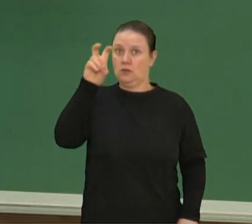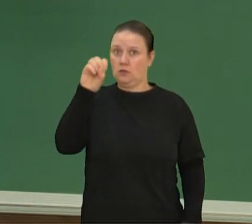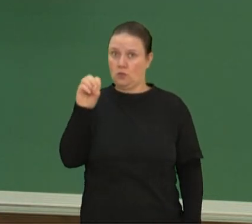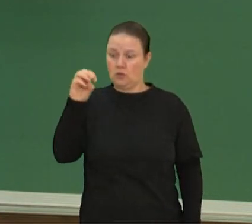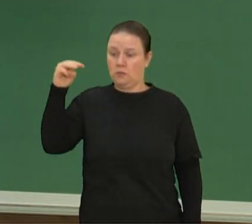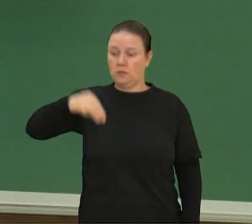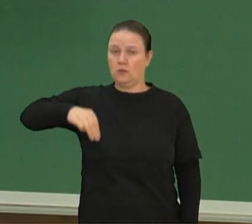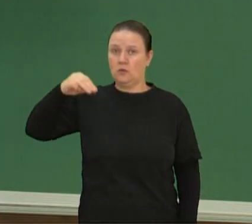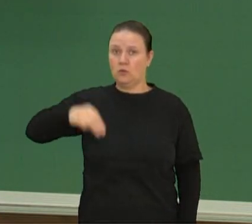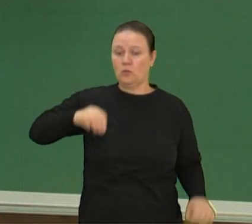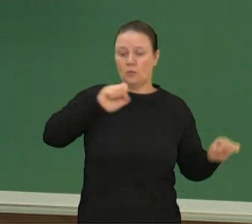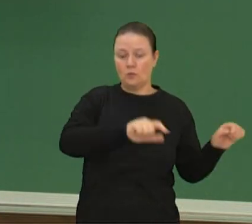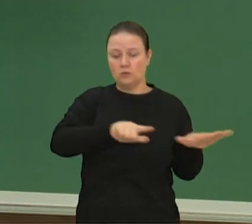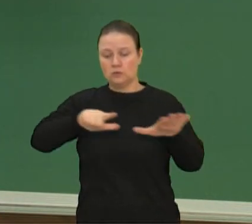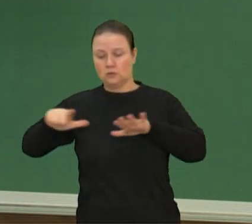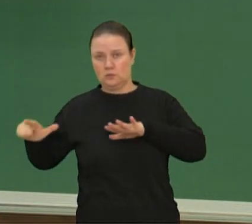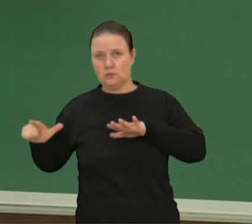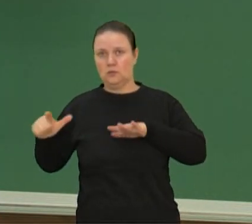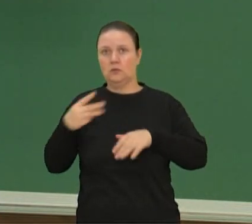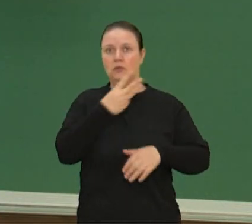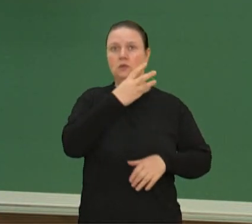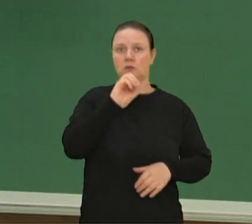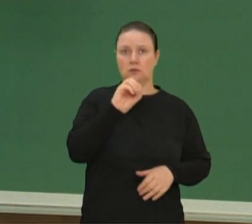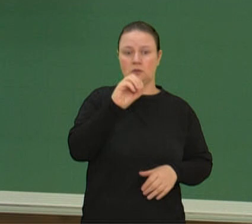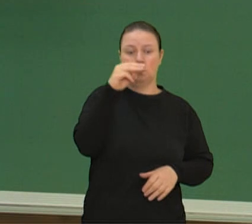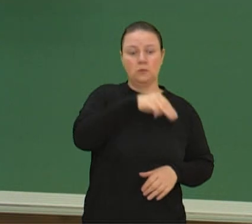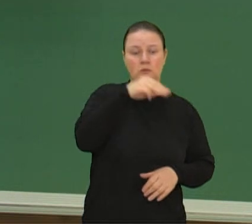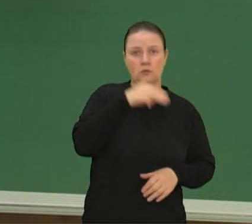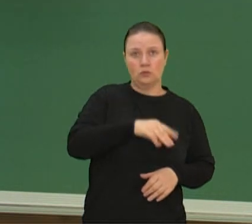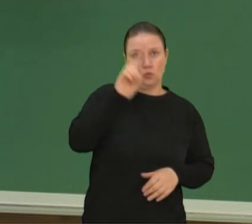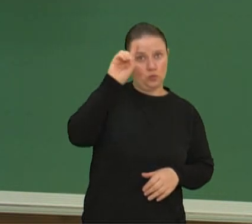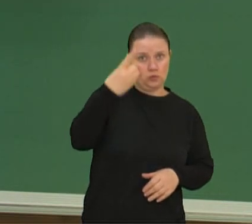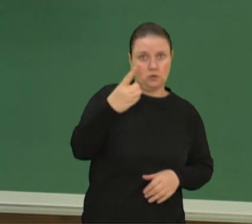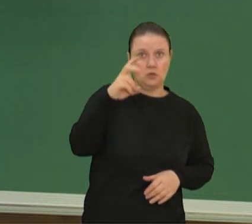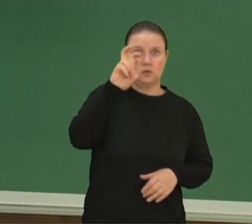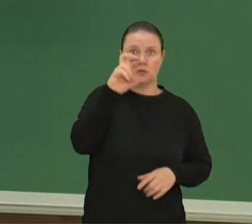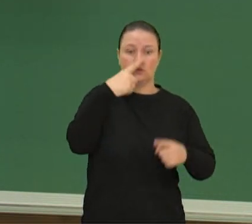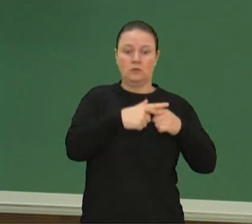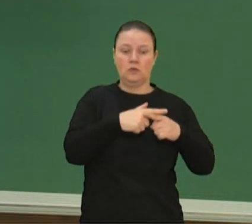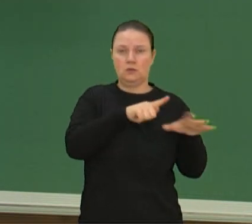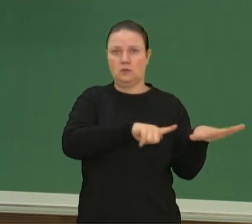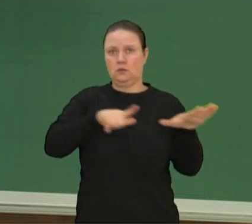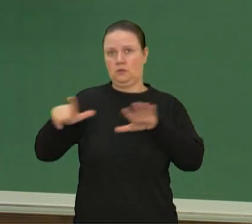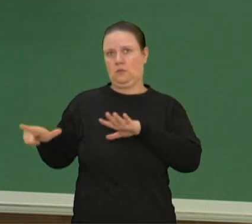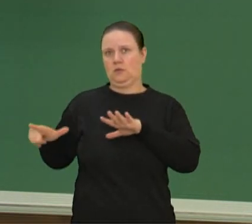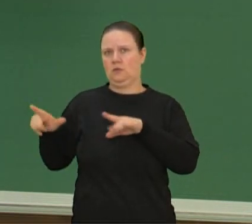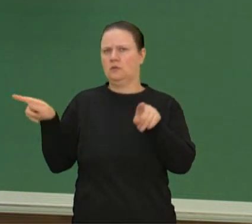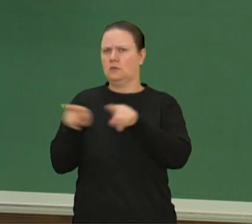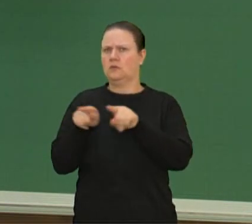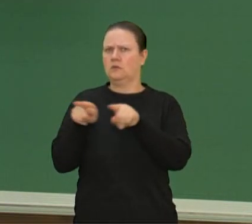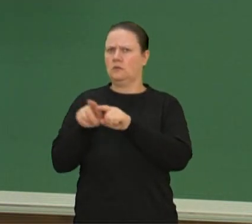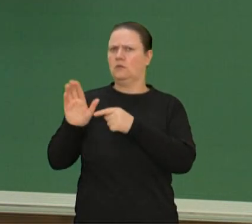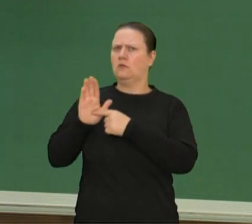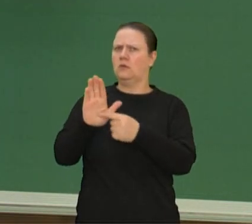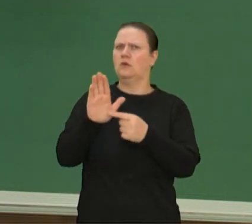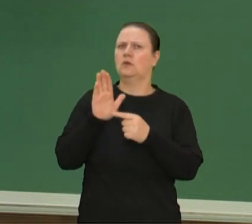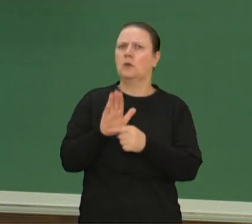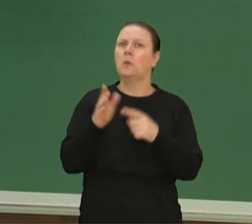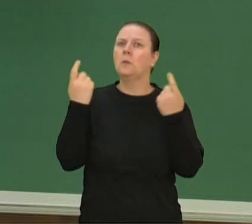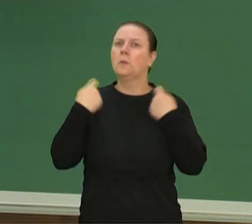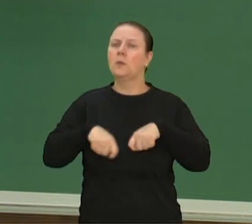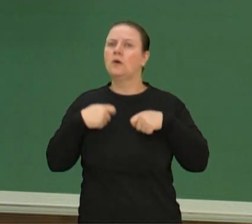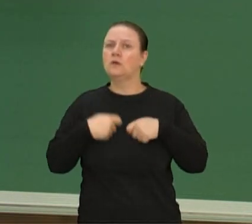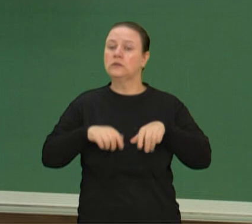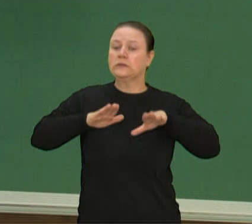por semana, sendo 30 minutos por dia, 5 vezes por semana. É importante destacar a intensidade dessa atividade, que ela deve ser